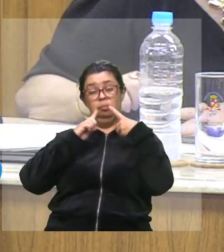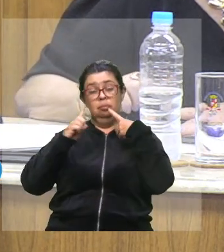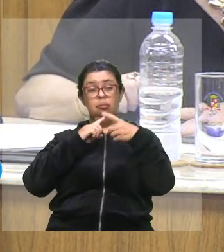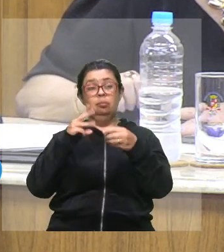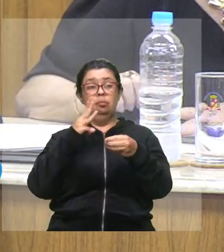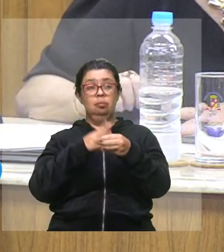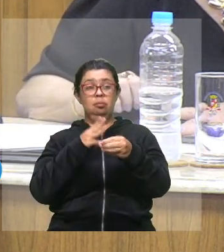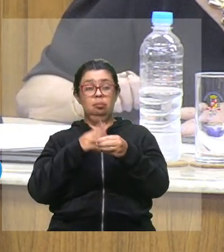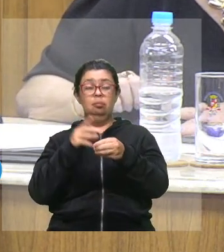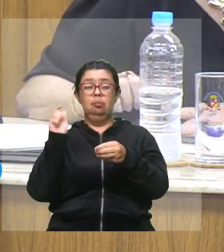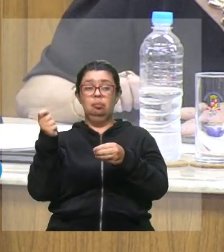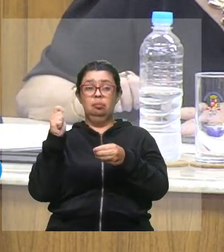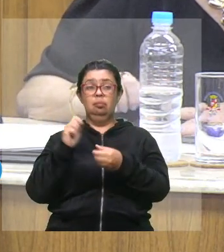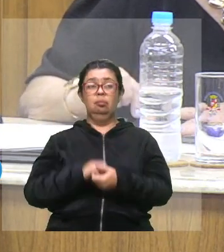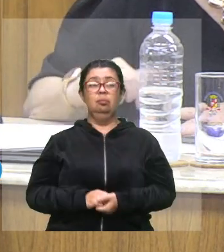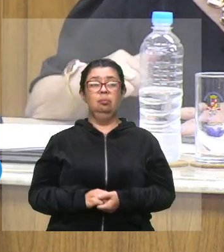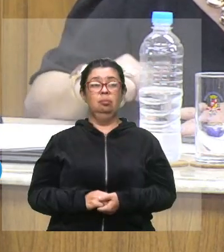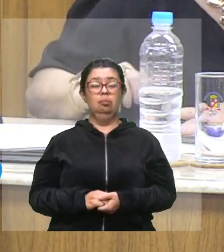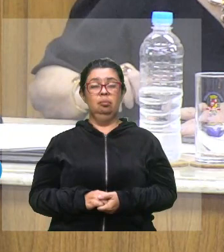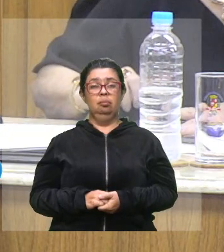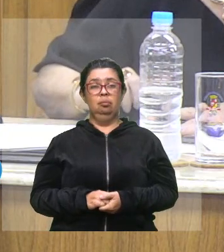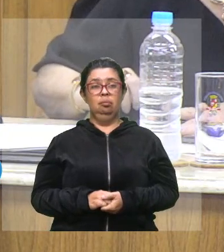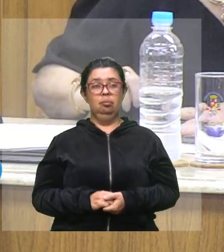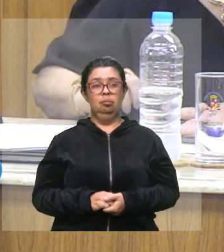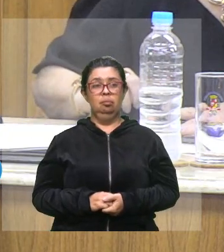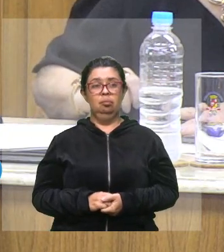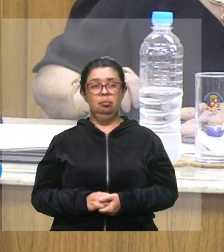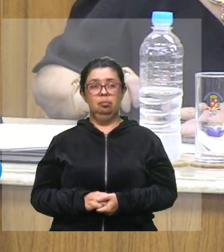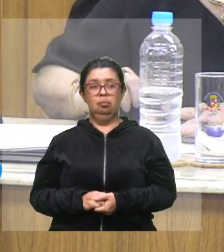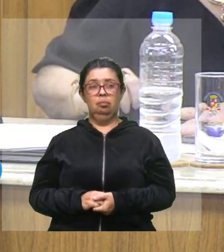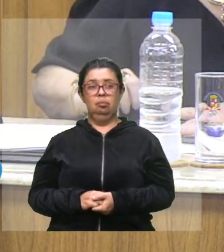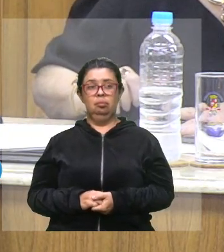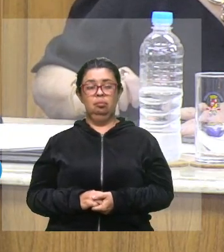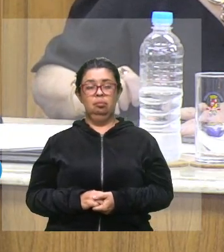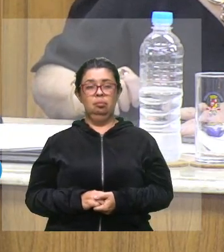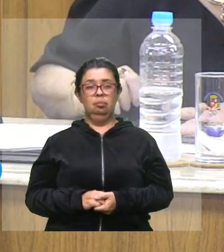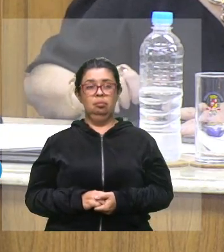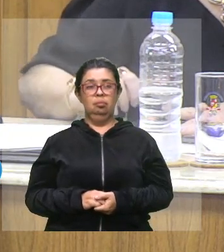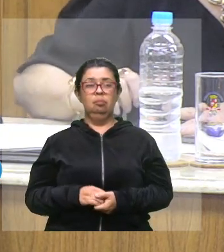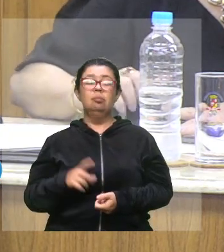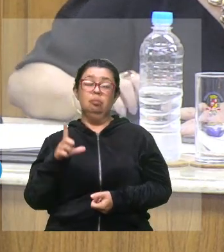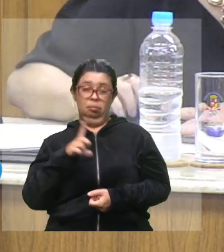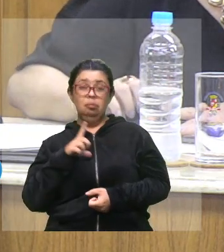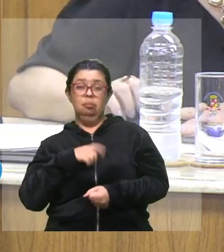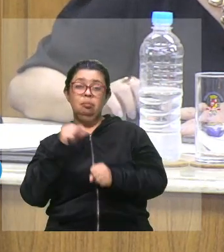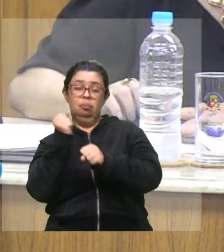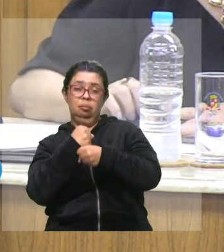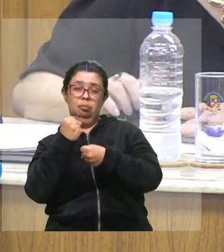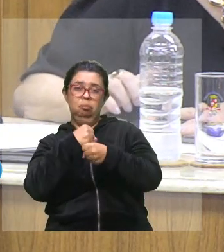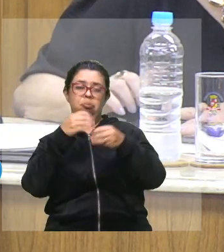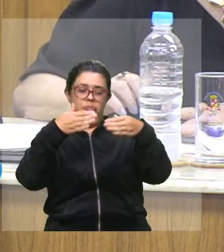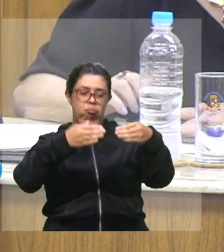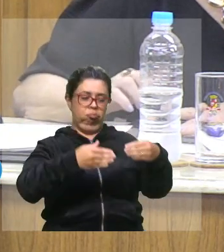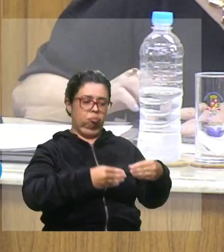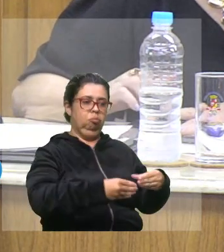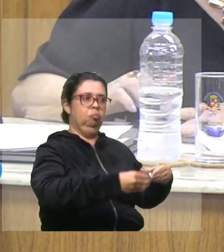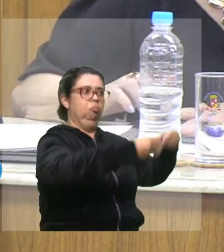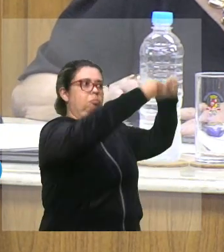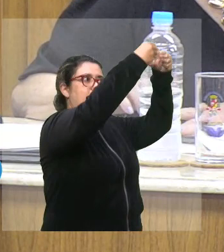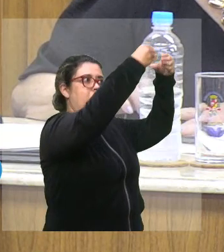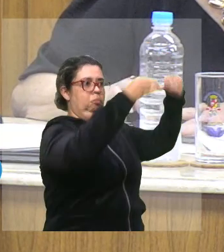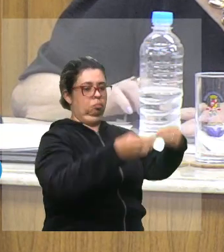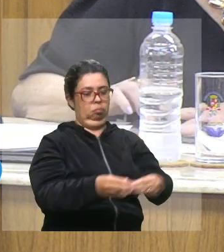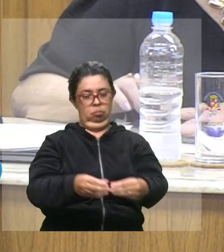município. Nós vemos uma obra lá que está sendo feita, que está erguendo os